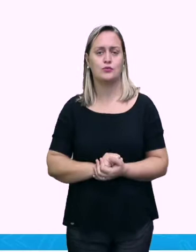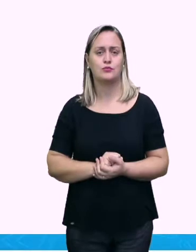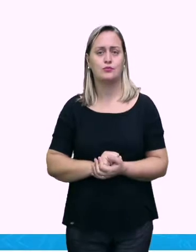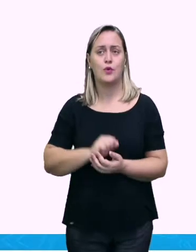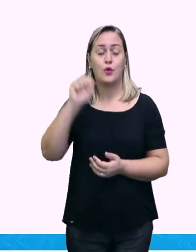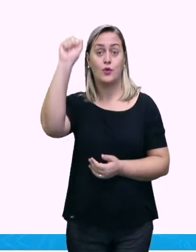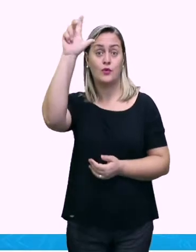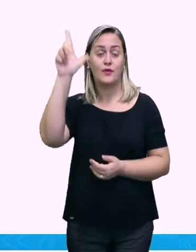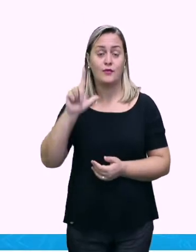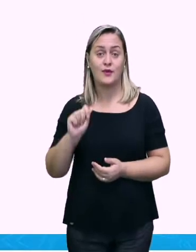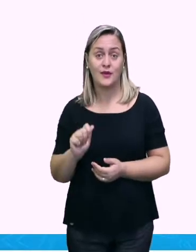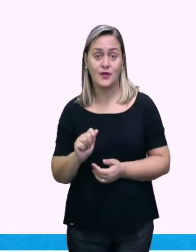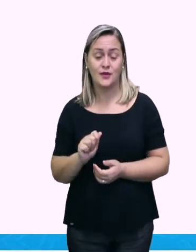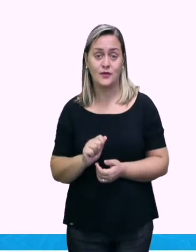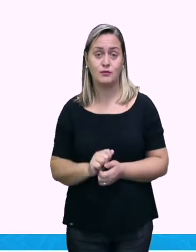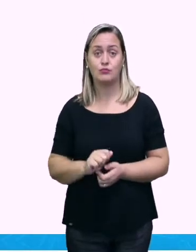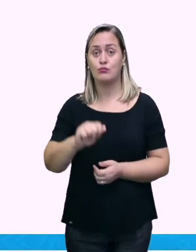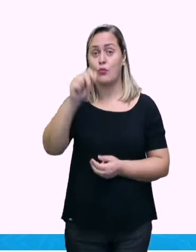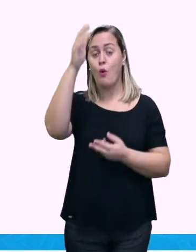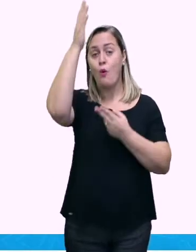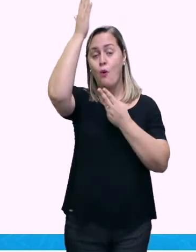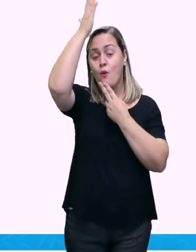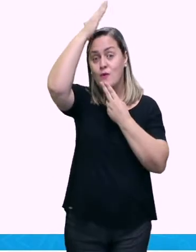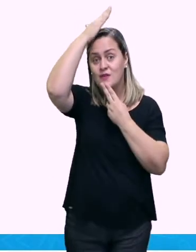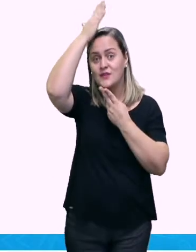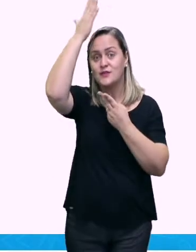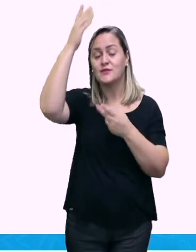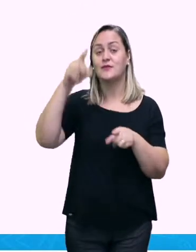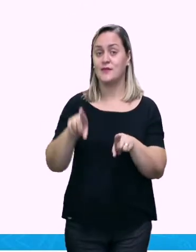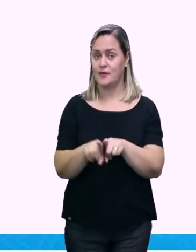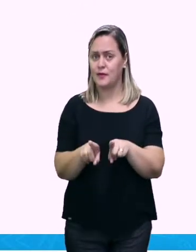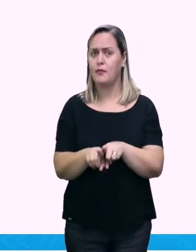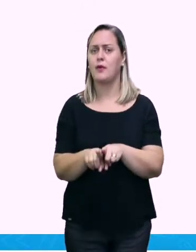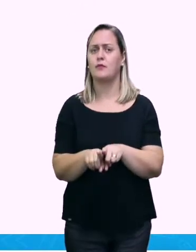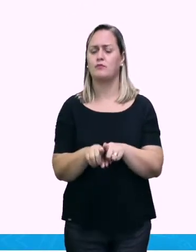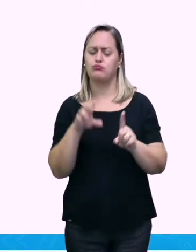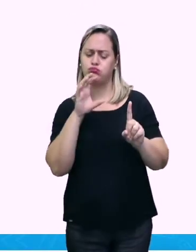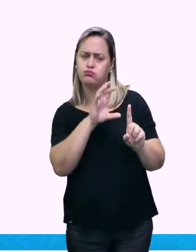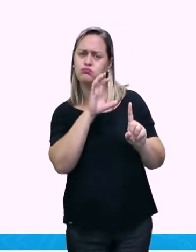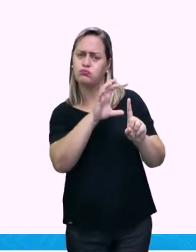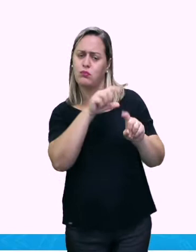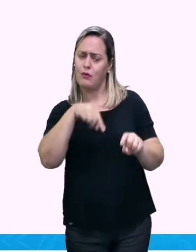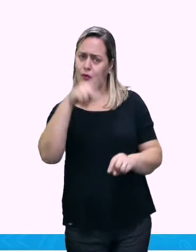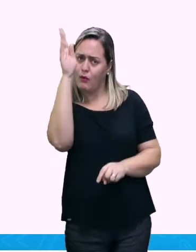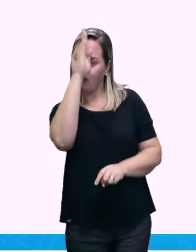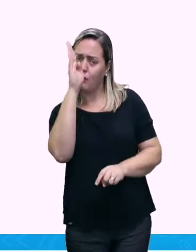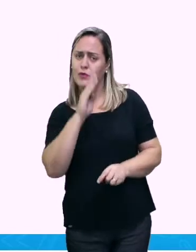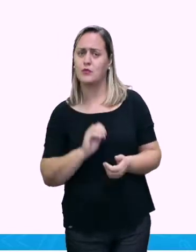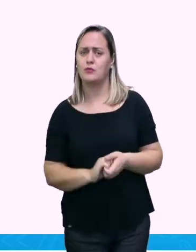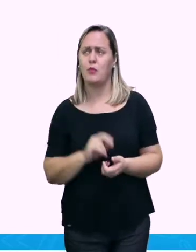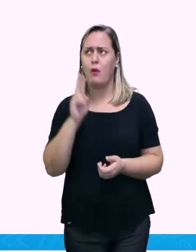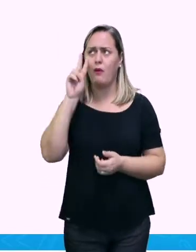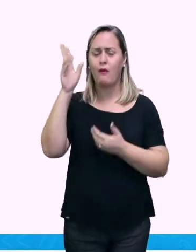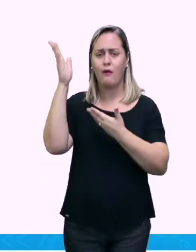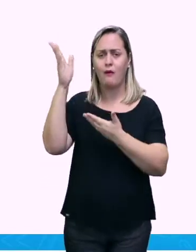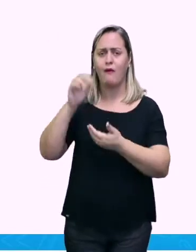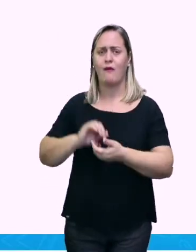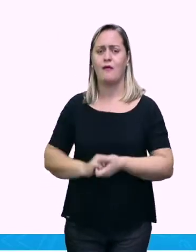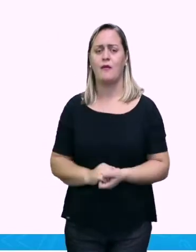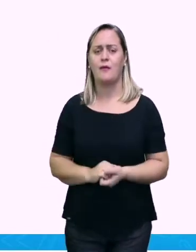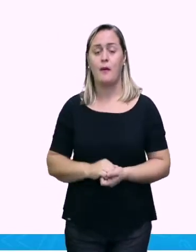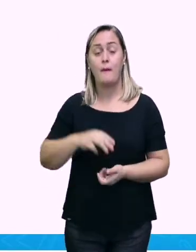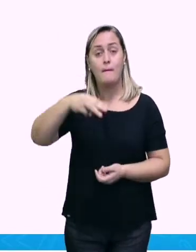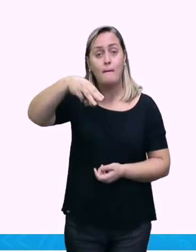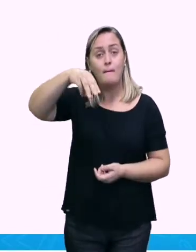os índios. Algumas das diversas brincadeiras são o mancala, que ele é de